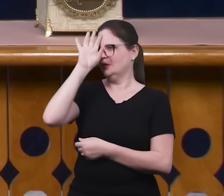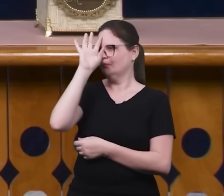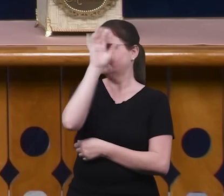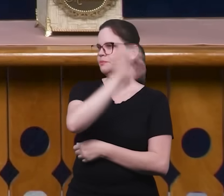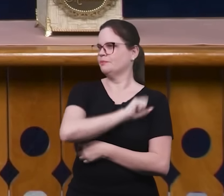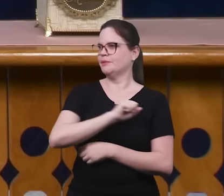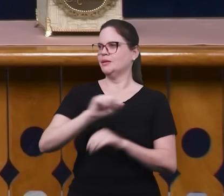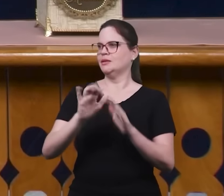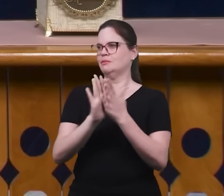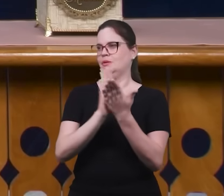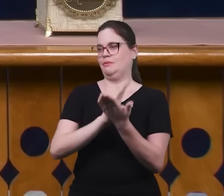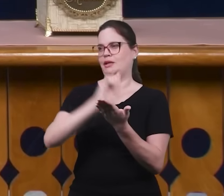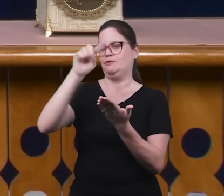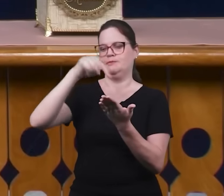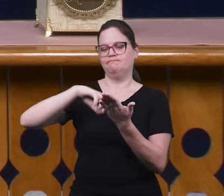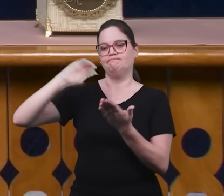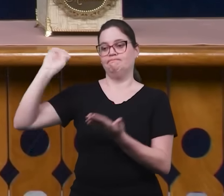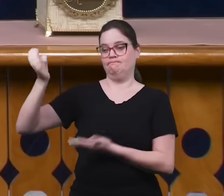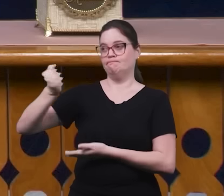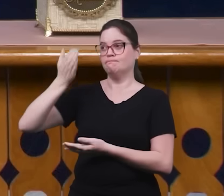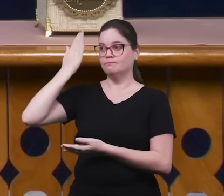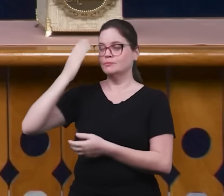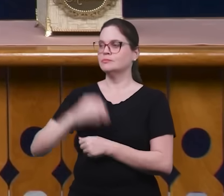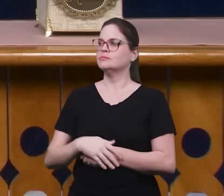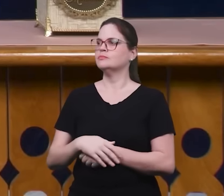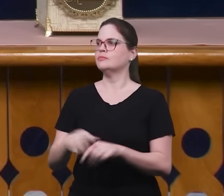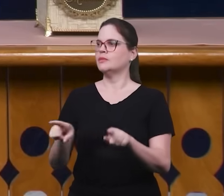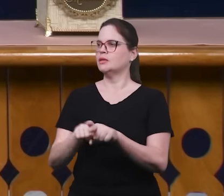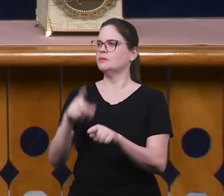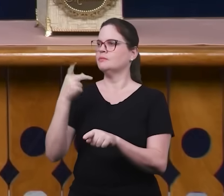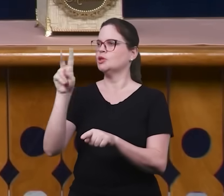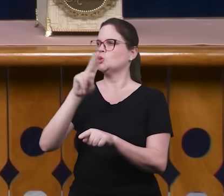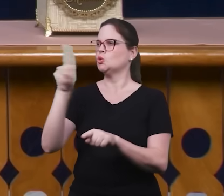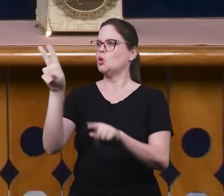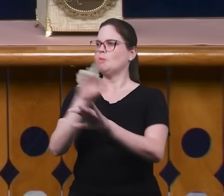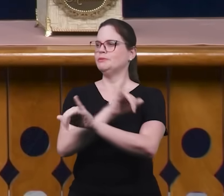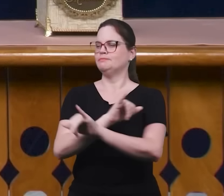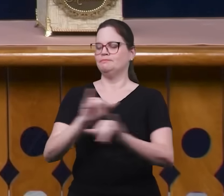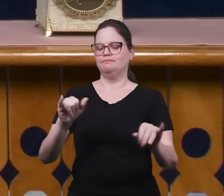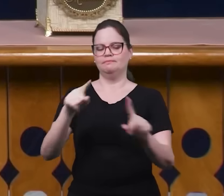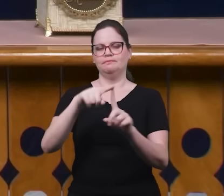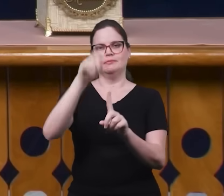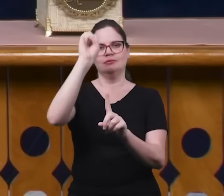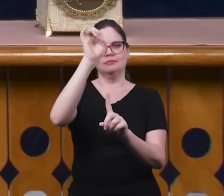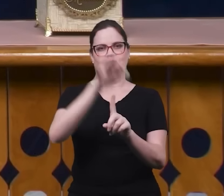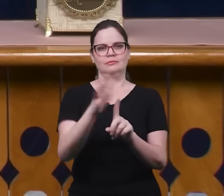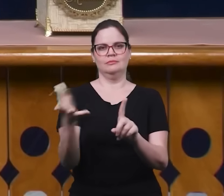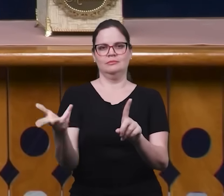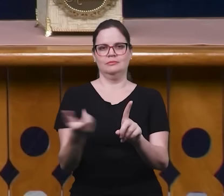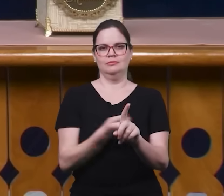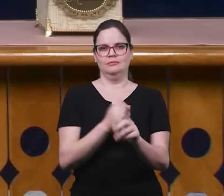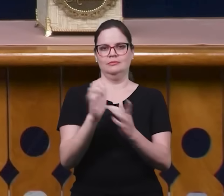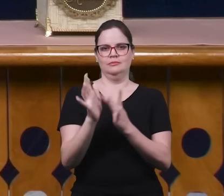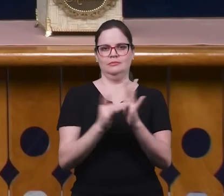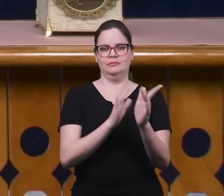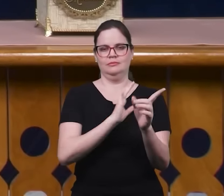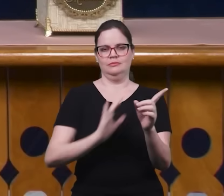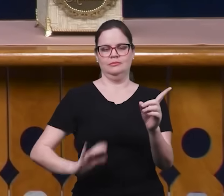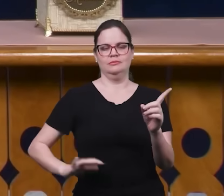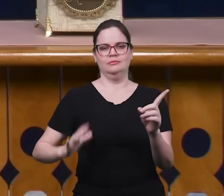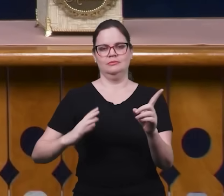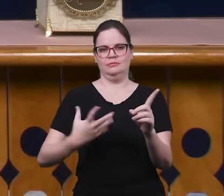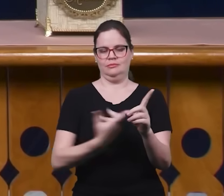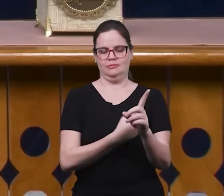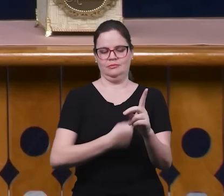de ouvirmos a Tua santa palavra. Agora, em Teu grande nome, dizemos que a graça maravilhosa e salvadora